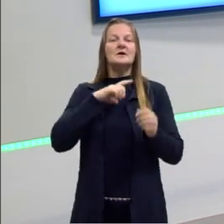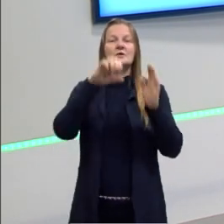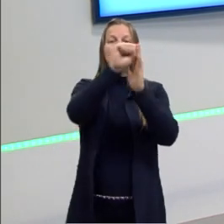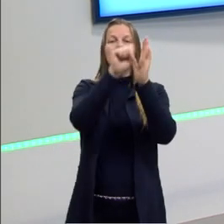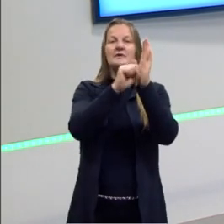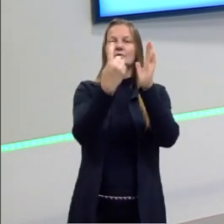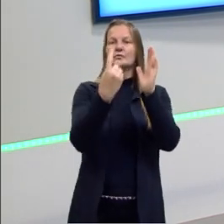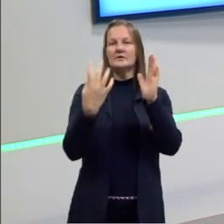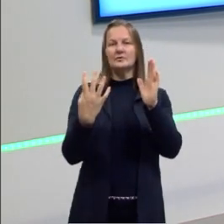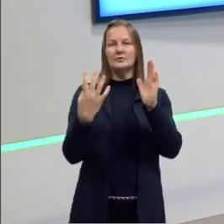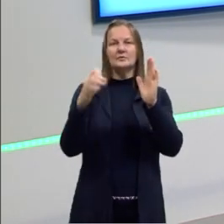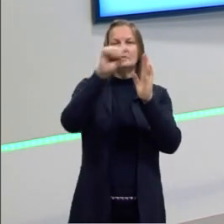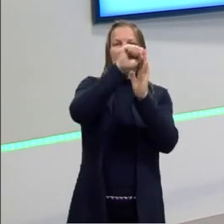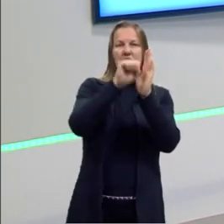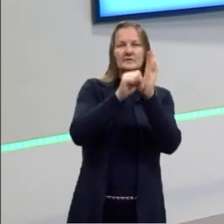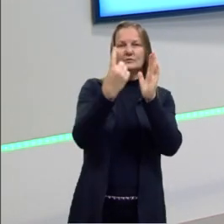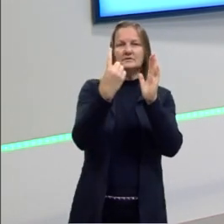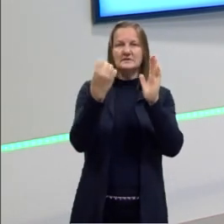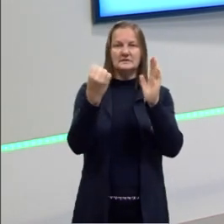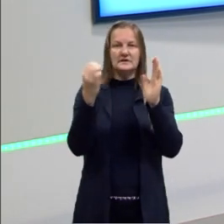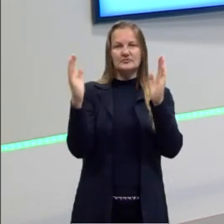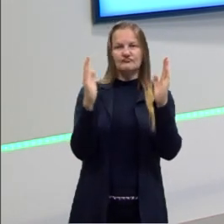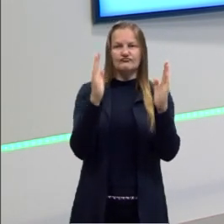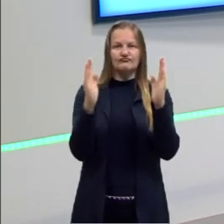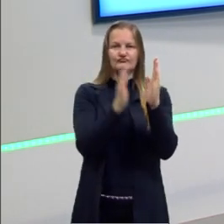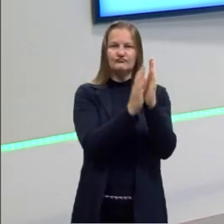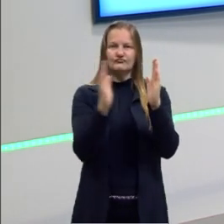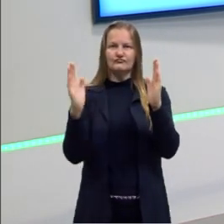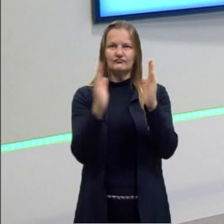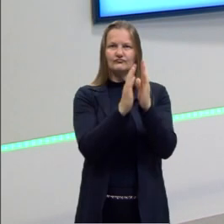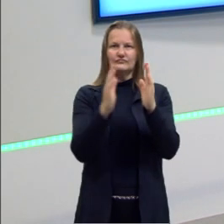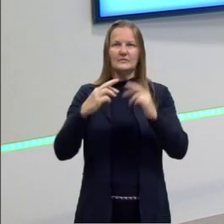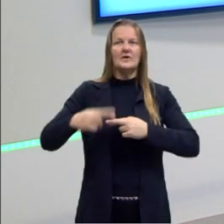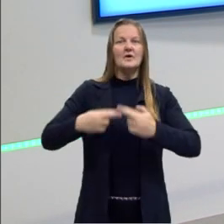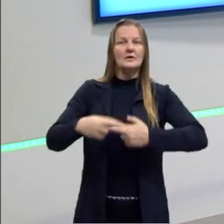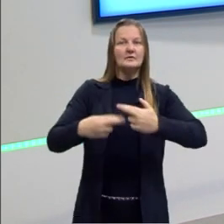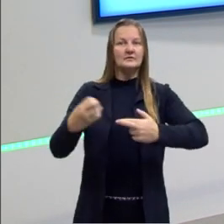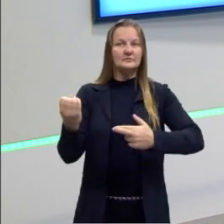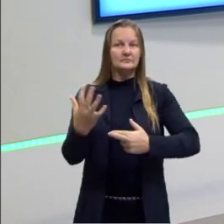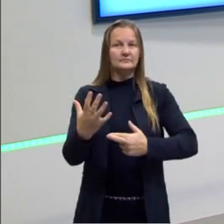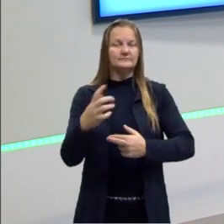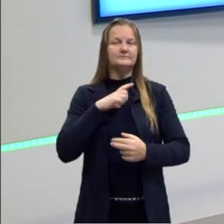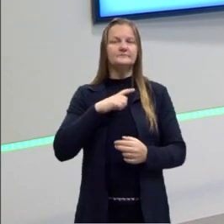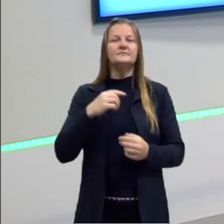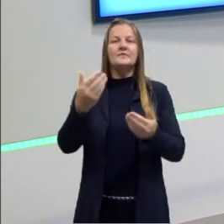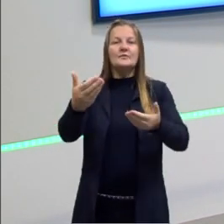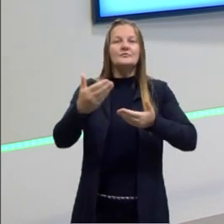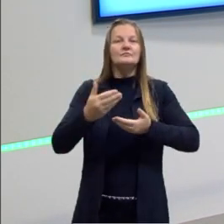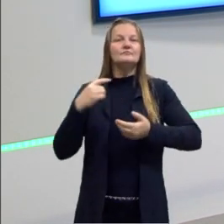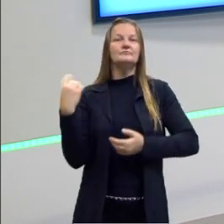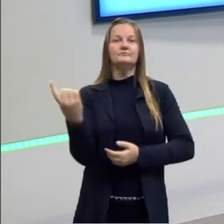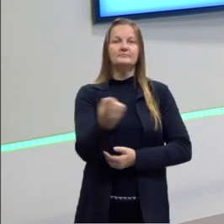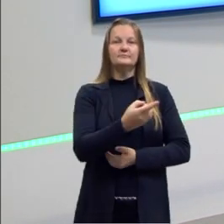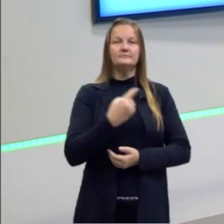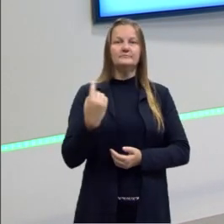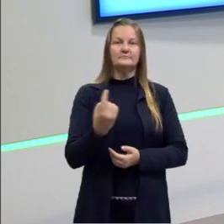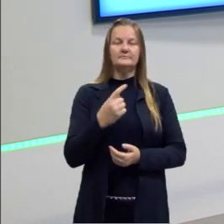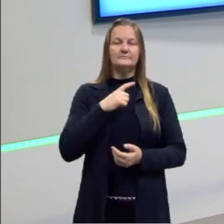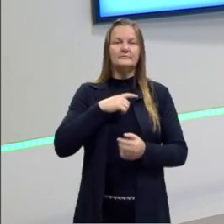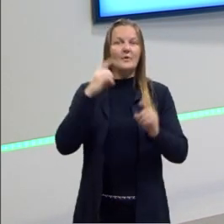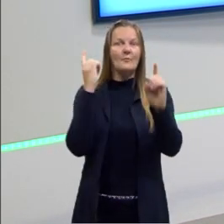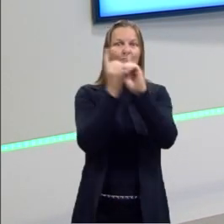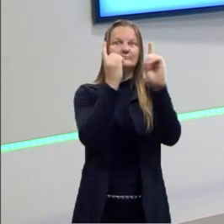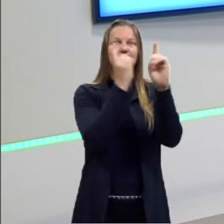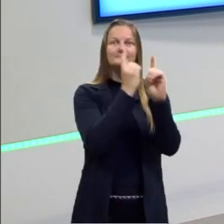o a torcer o século 16 é o período do renascimento Ele trouxe para nós uma série de